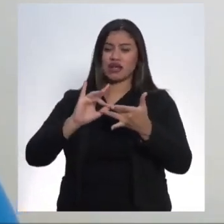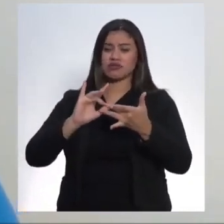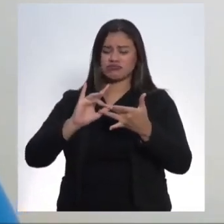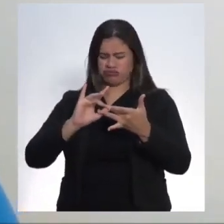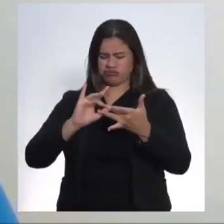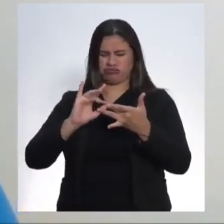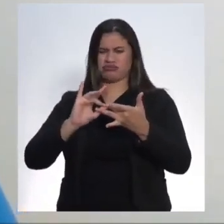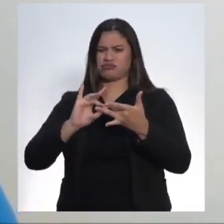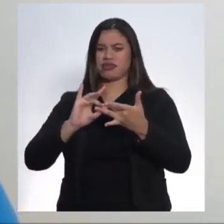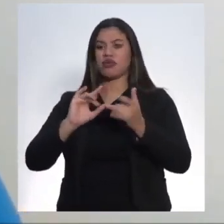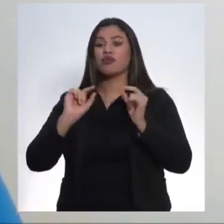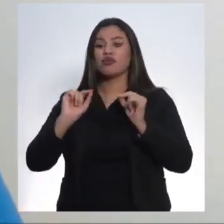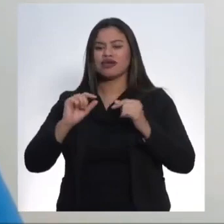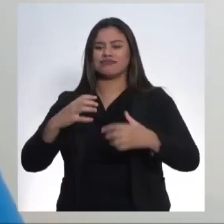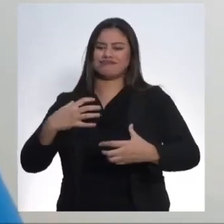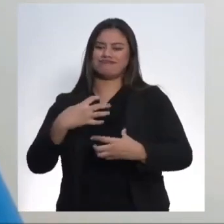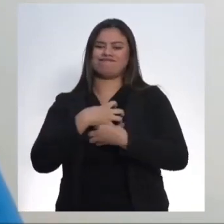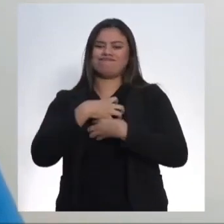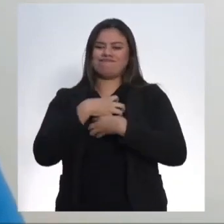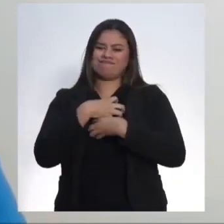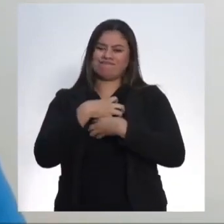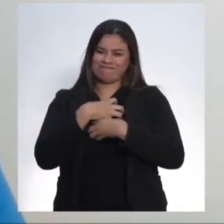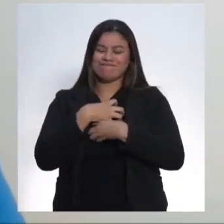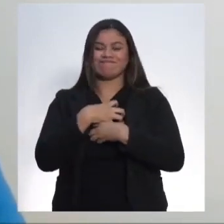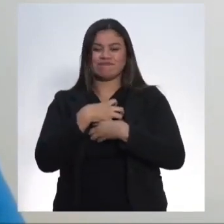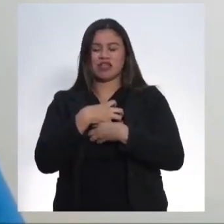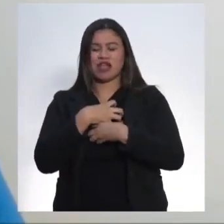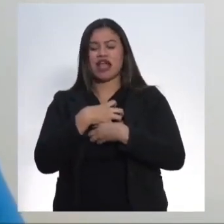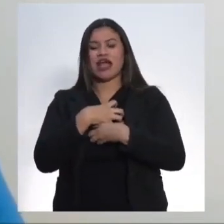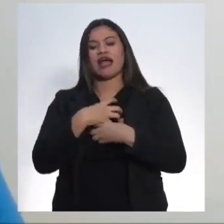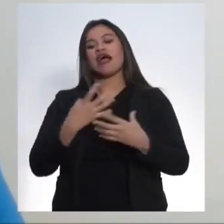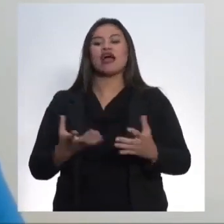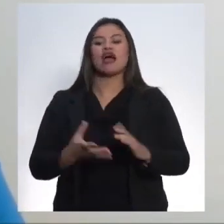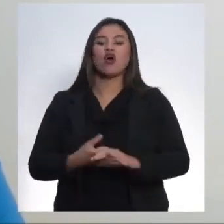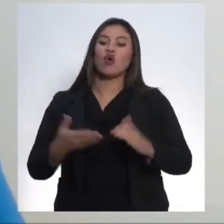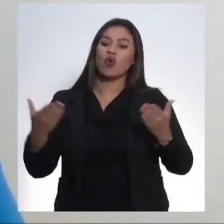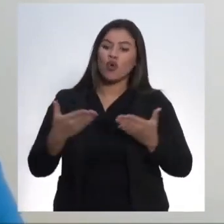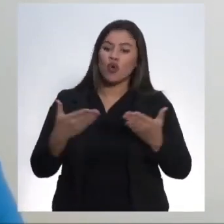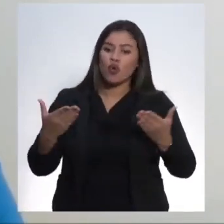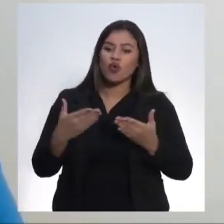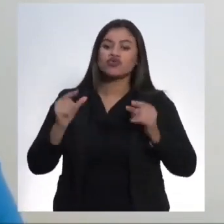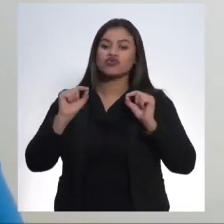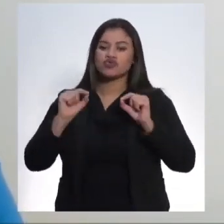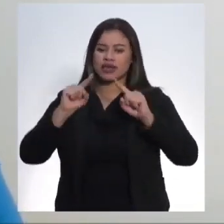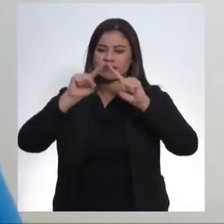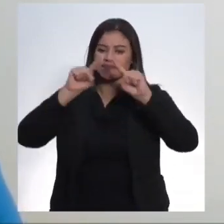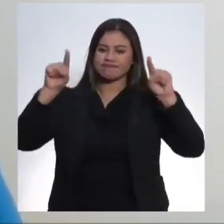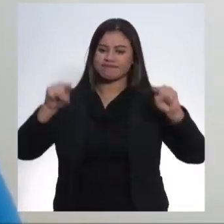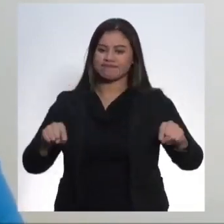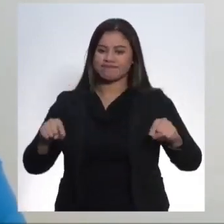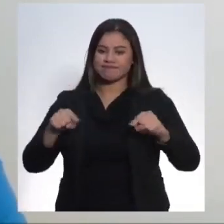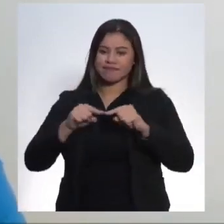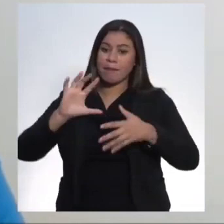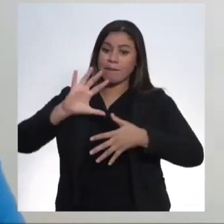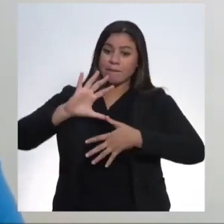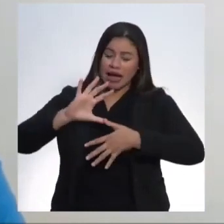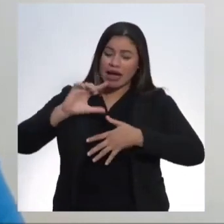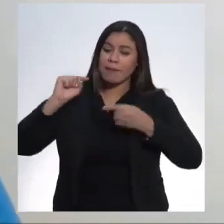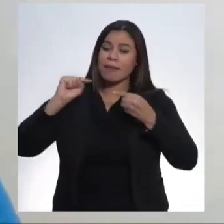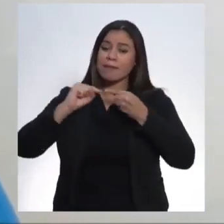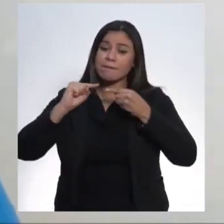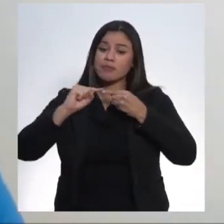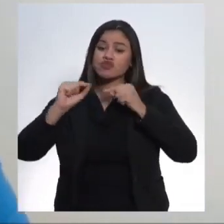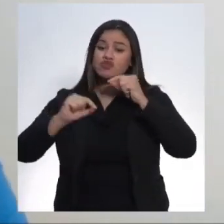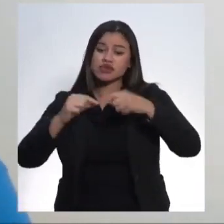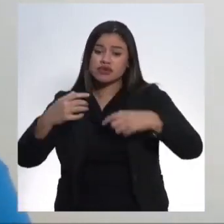sentimentos, certo? A ideia é justamente essa. Hoje nós criaremos um mapa de empatia e refletiremos sobre